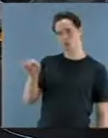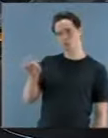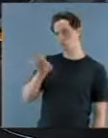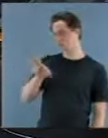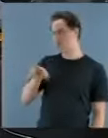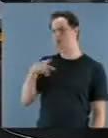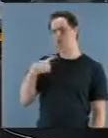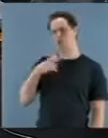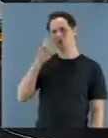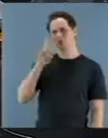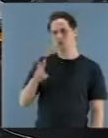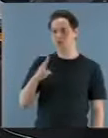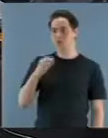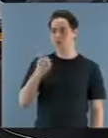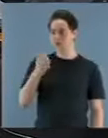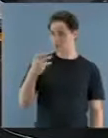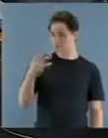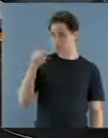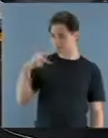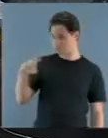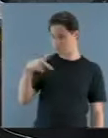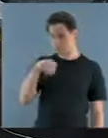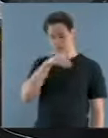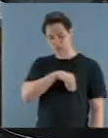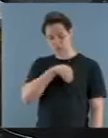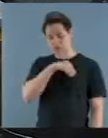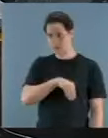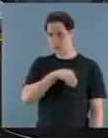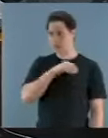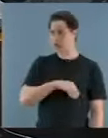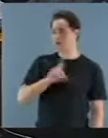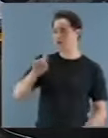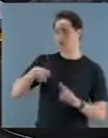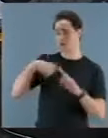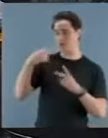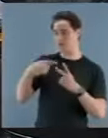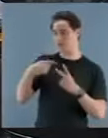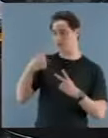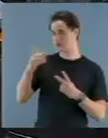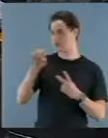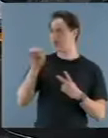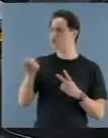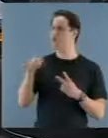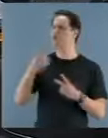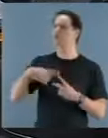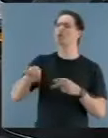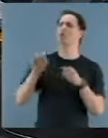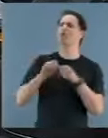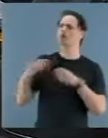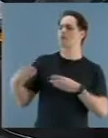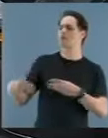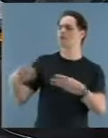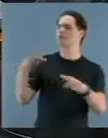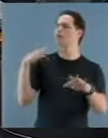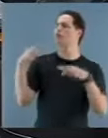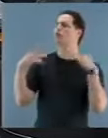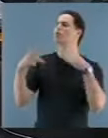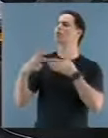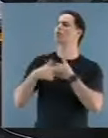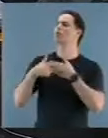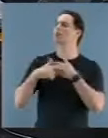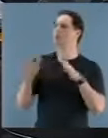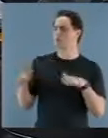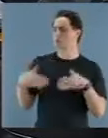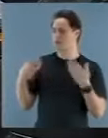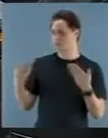vimos aqui 13 mil do seu salário, depois passou para 10 mil. O senhor foi fazer o quê no Ministério do Turismo? Qual era a sua função lá, por favor? Eu vou